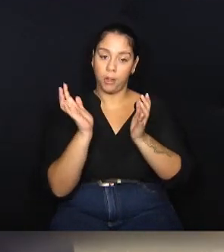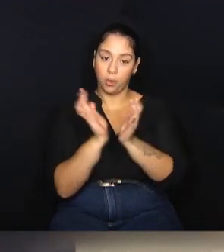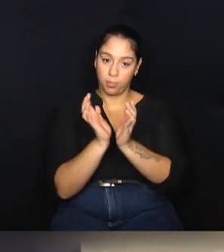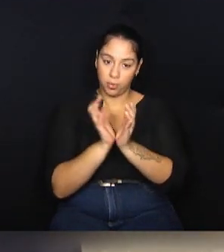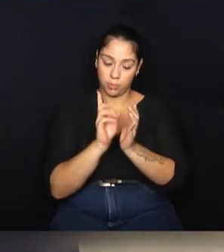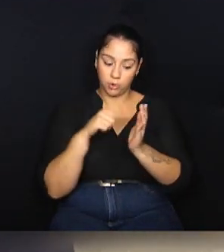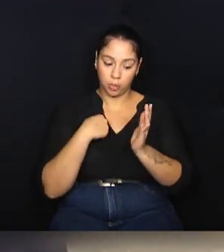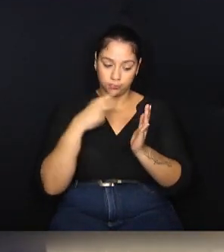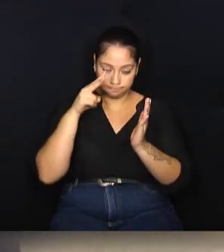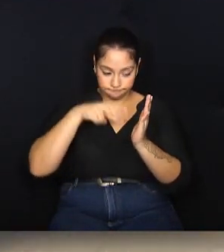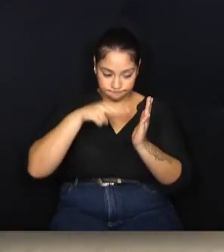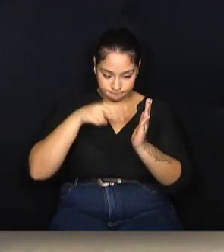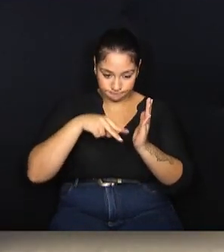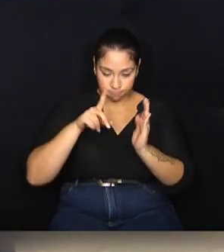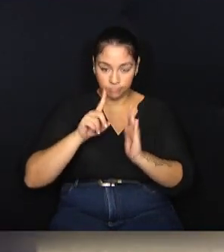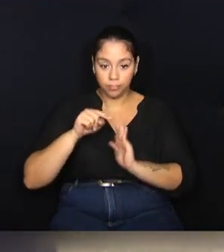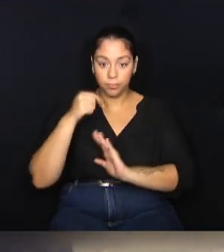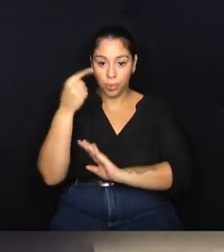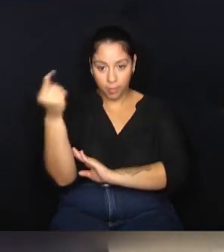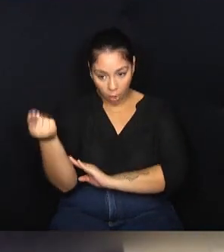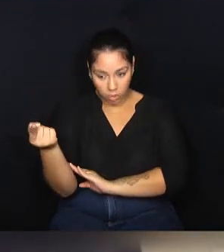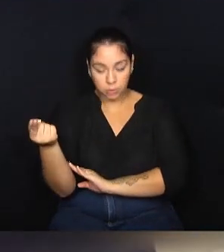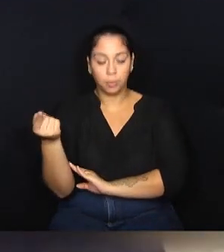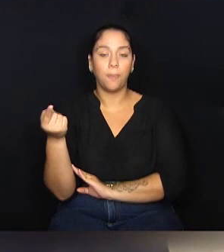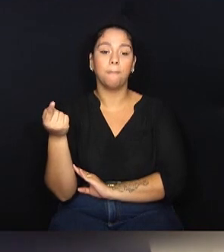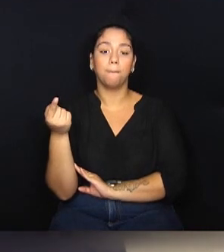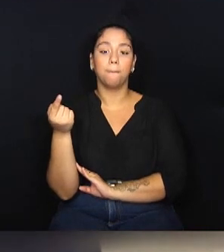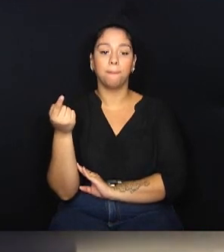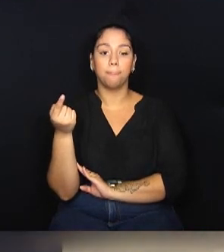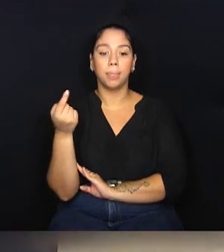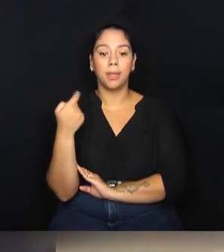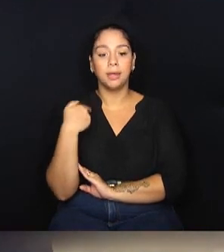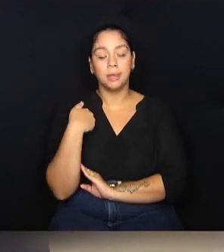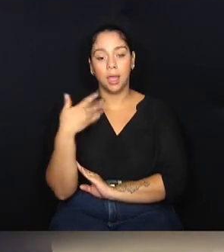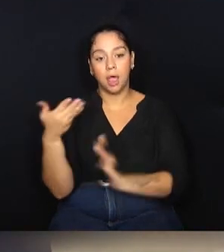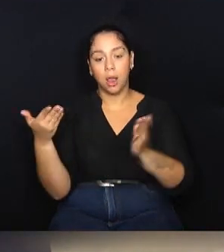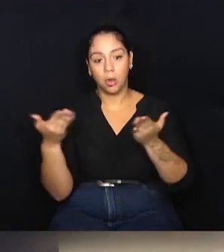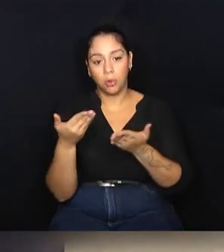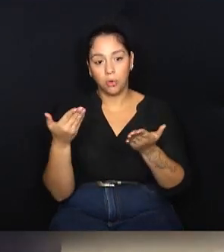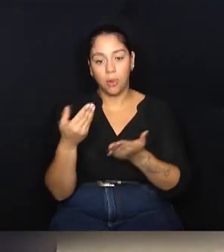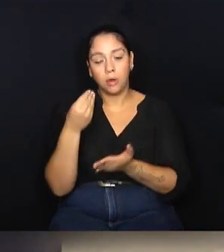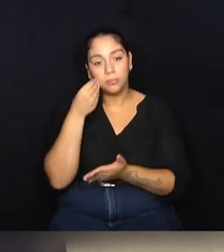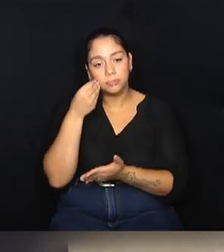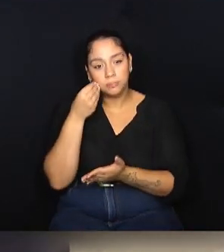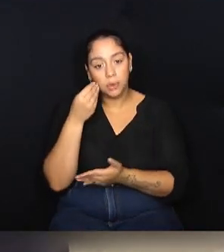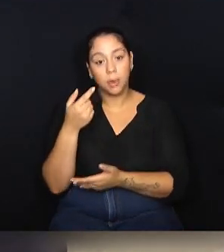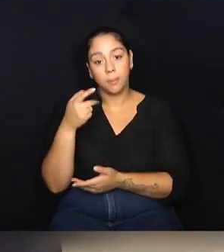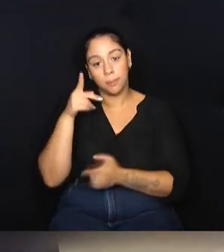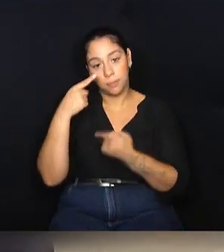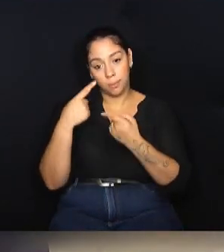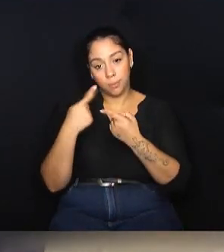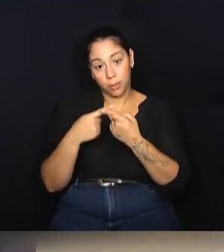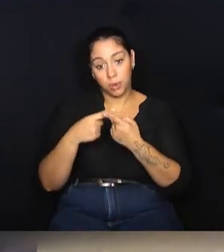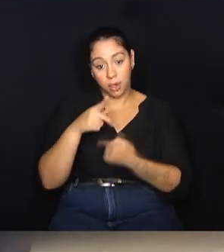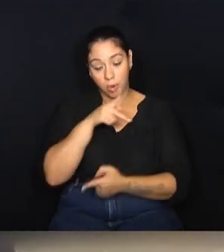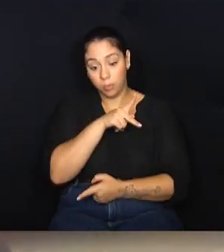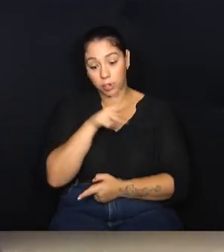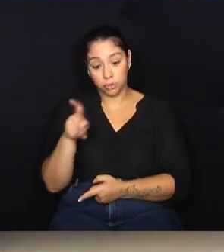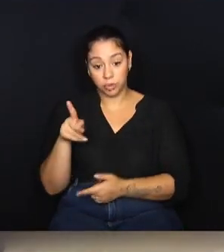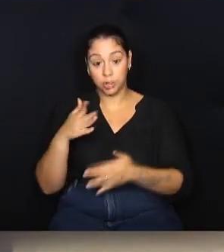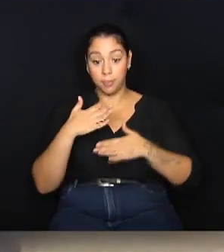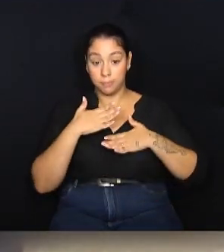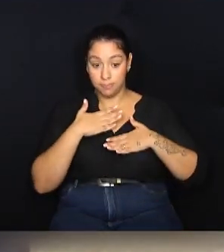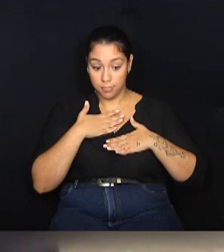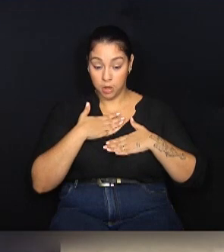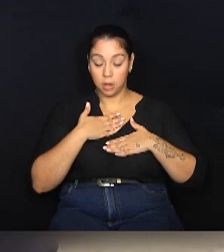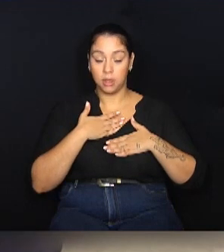encaminha para o próximo que solicitou vista. Eu vou tomar os cuidados como presidente, porque é prerrogativa minha dar, conceder